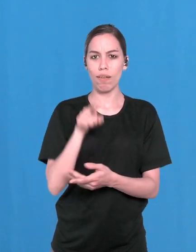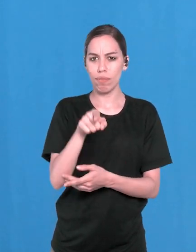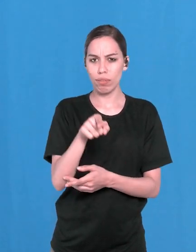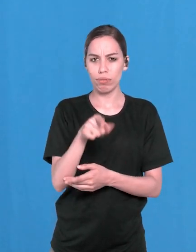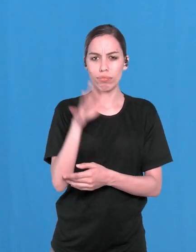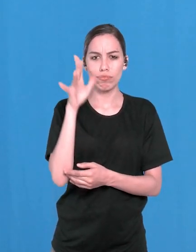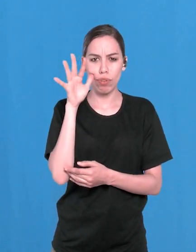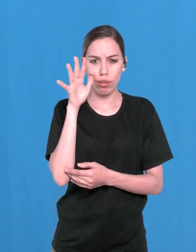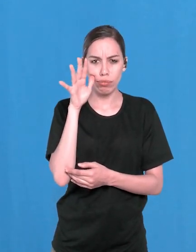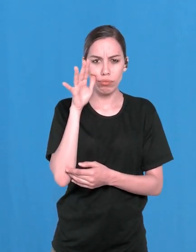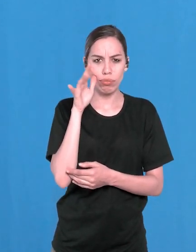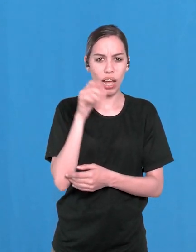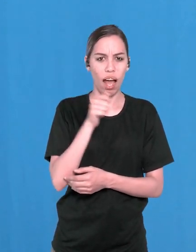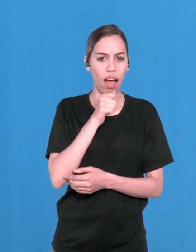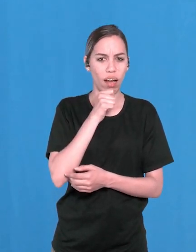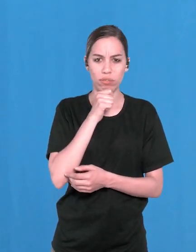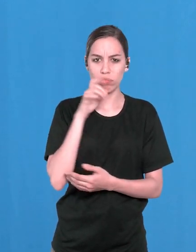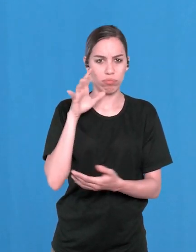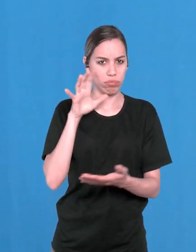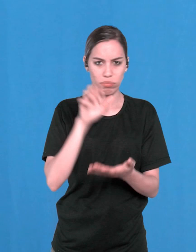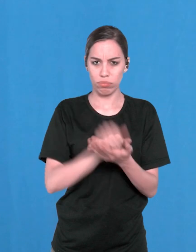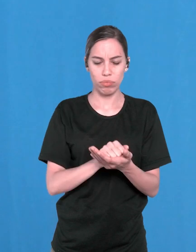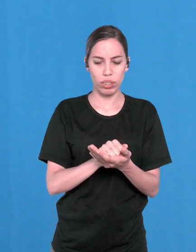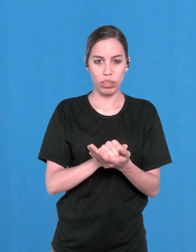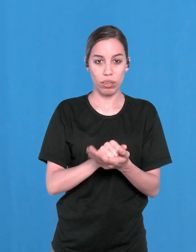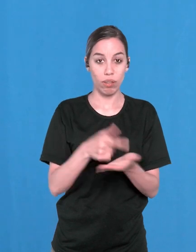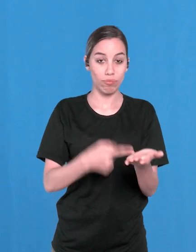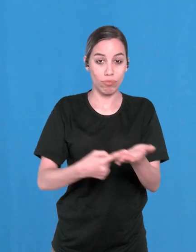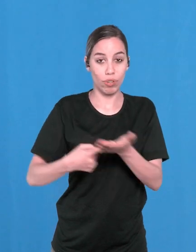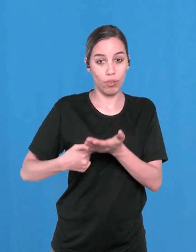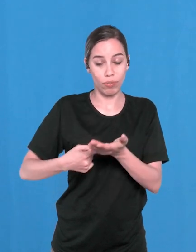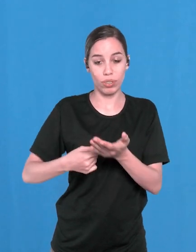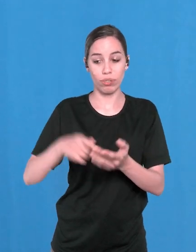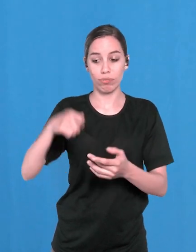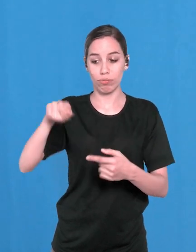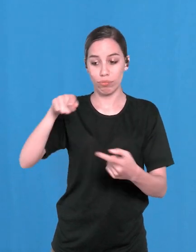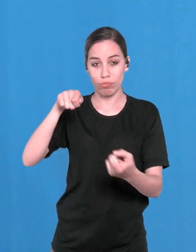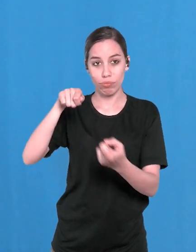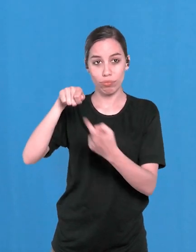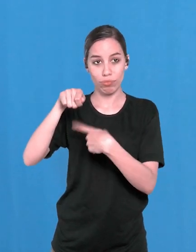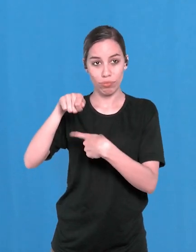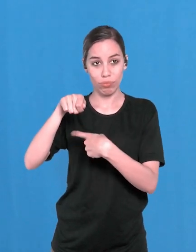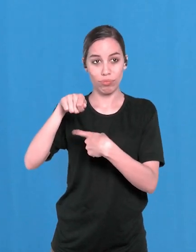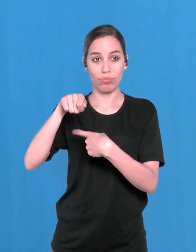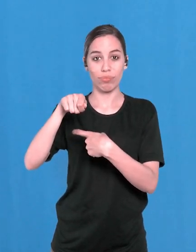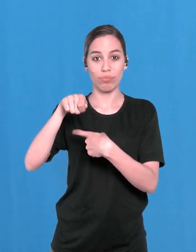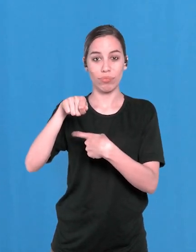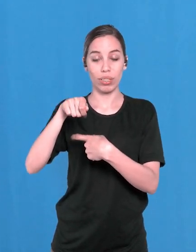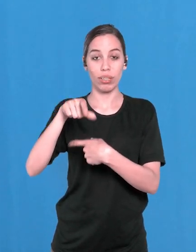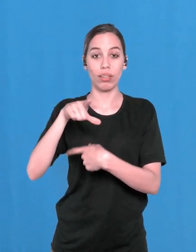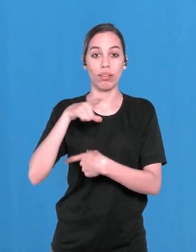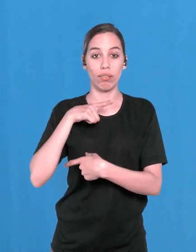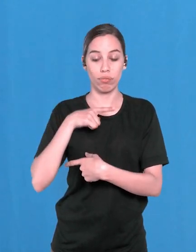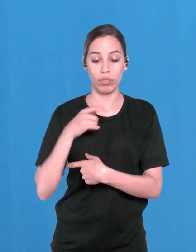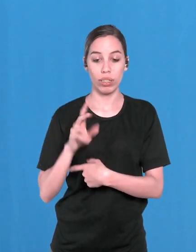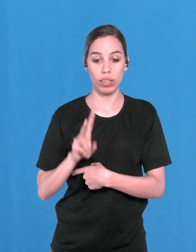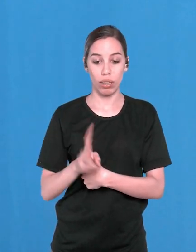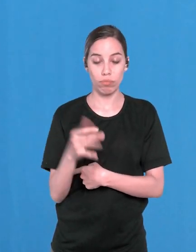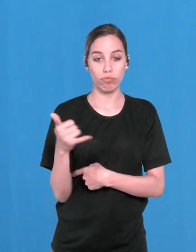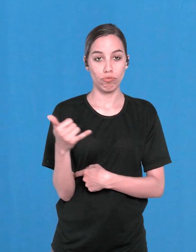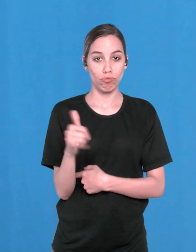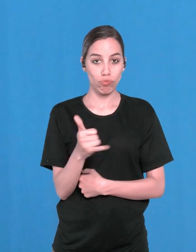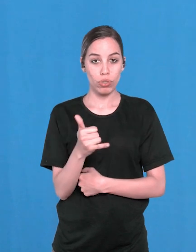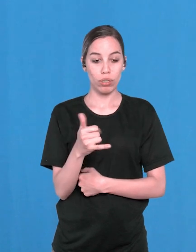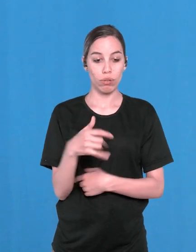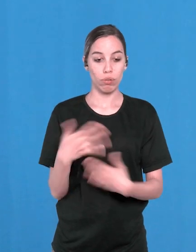você que está nos assistindo e que ainda não se inscreveu, eu te convido a ativar o sininho para ser notificado sempre